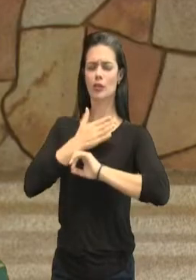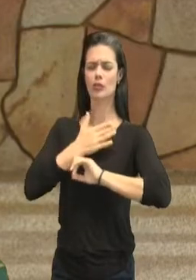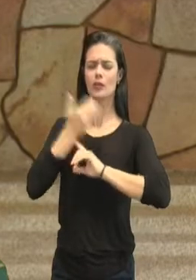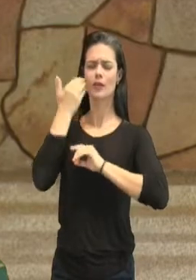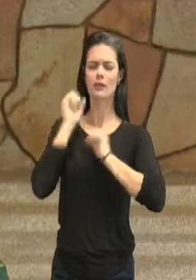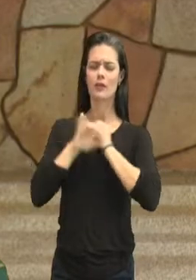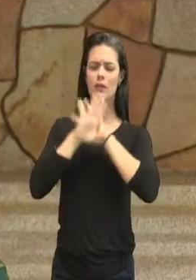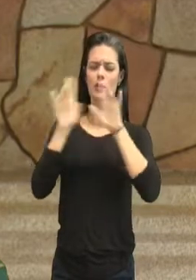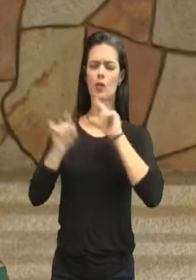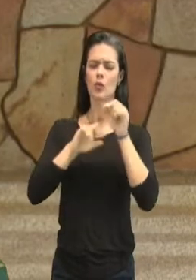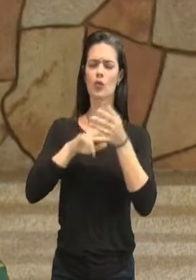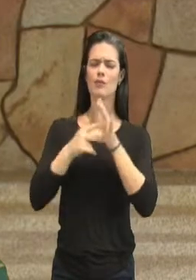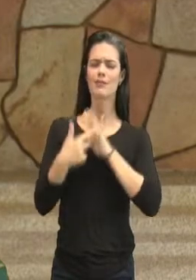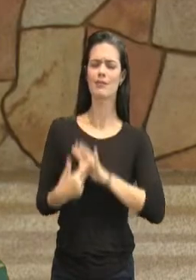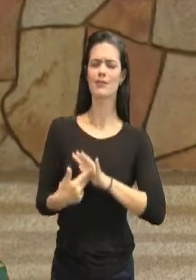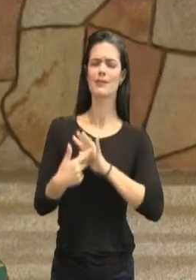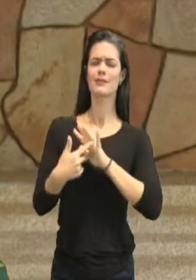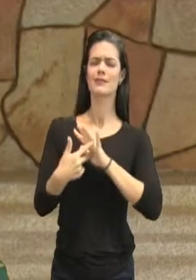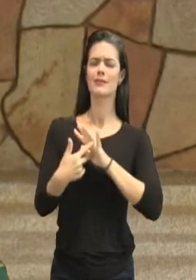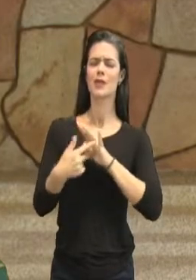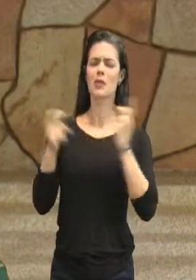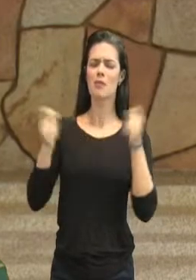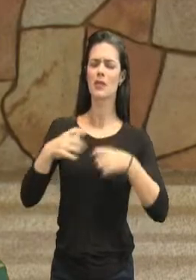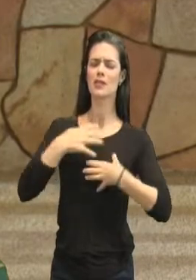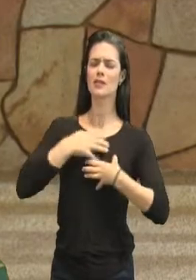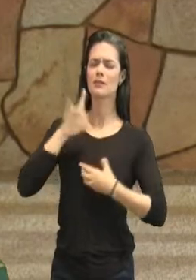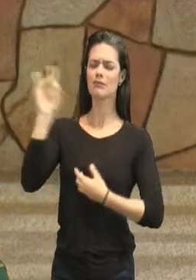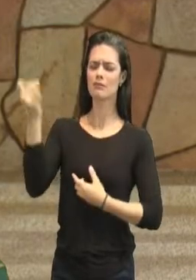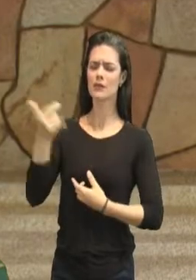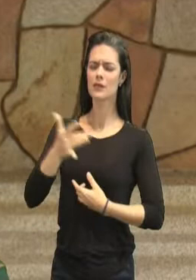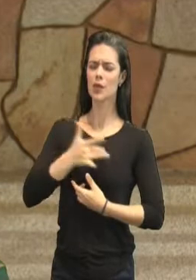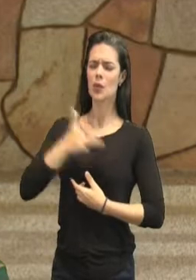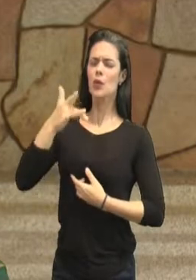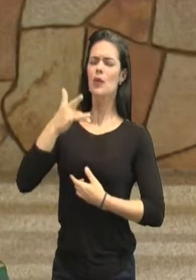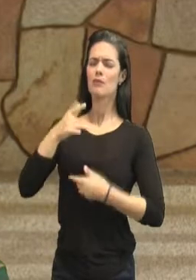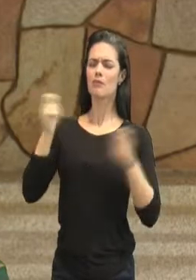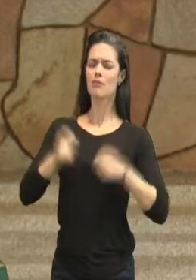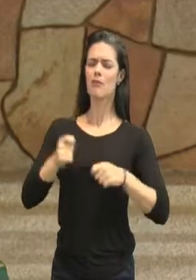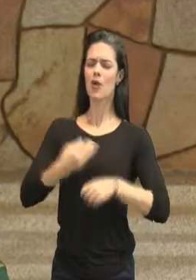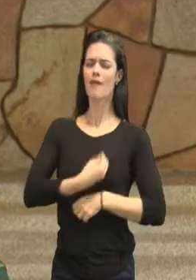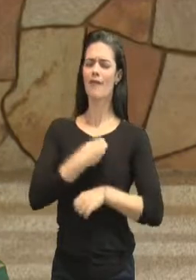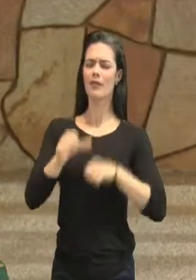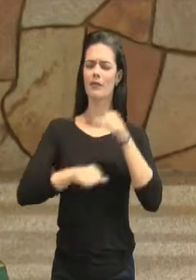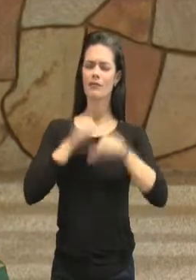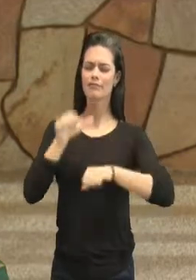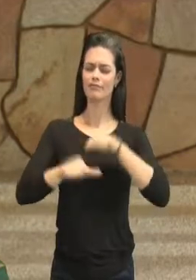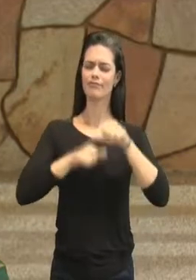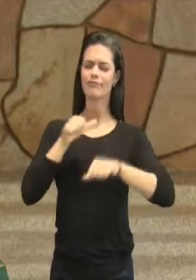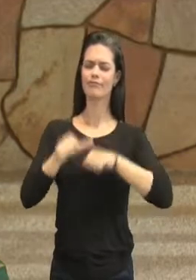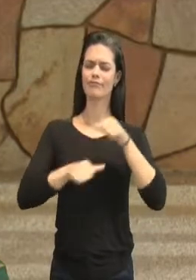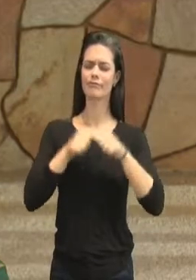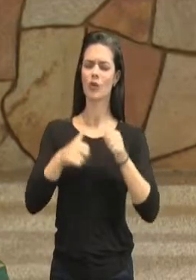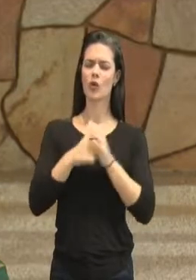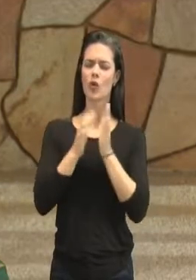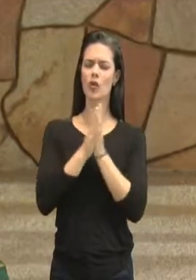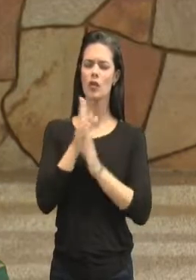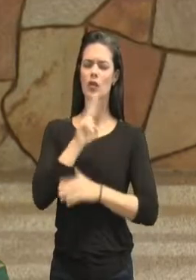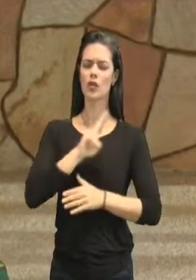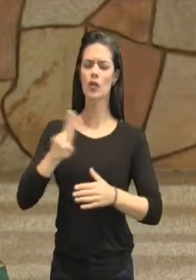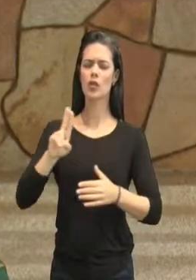e que nós possamos ouvir tua voz e sermos transformados pela tua palavra. É assim que nós